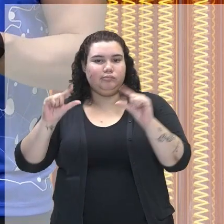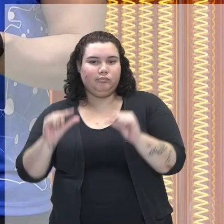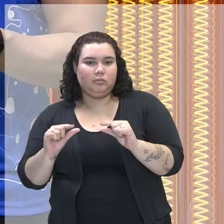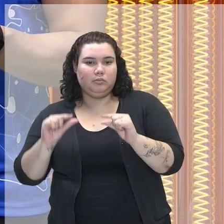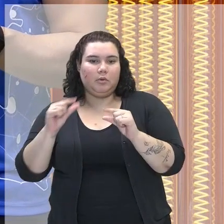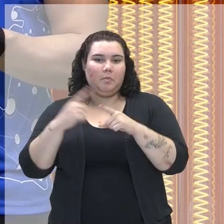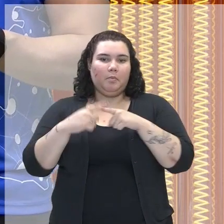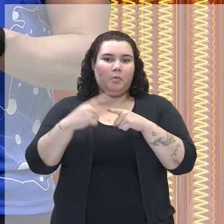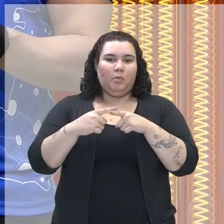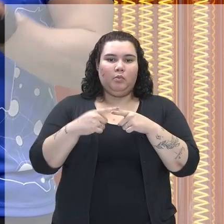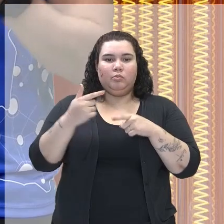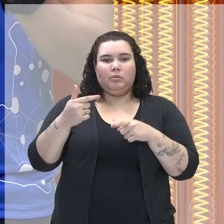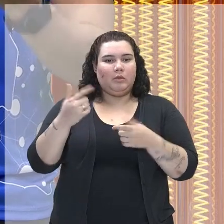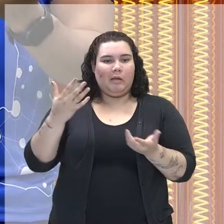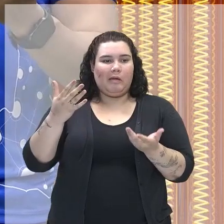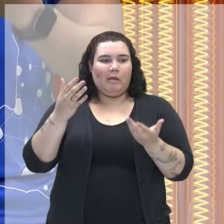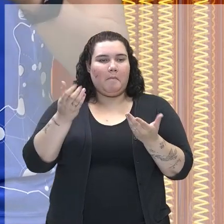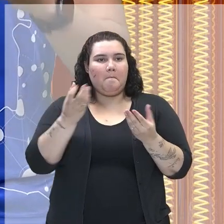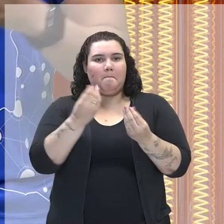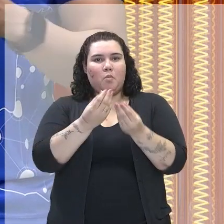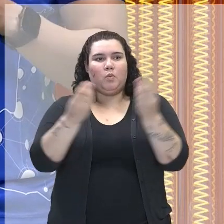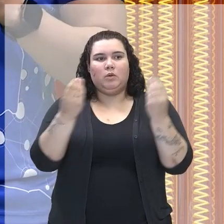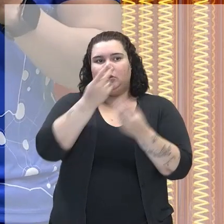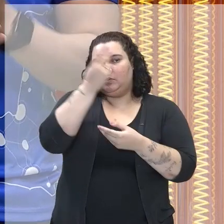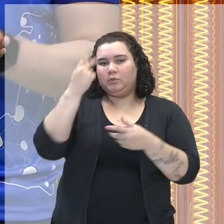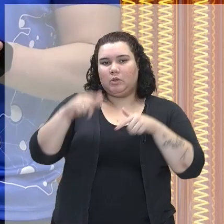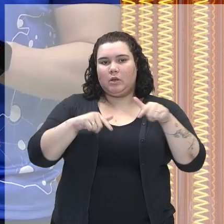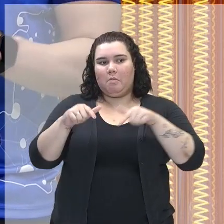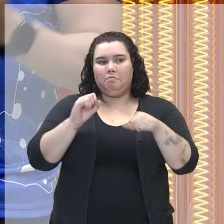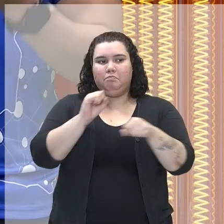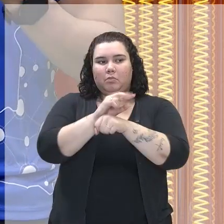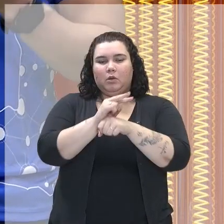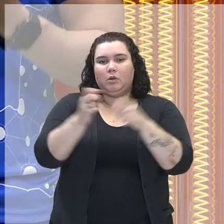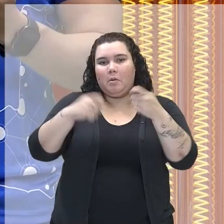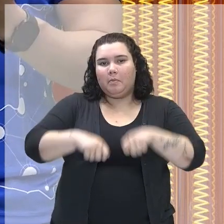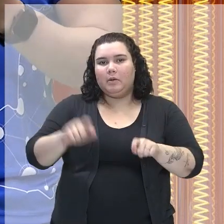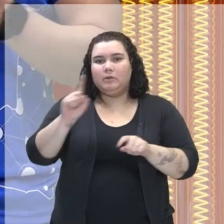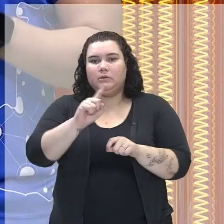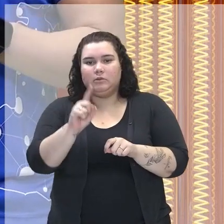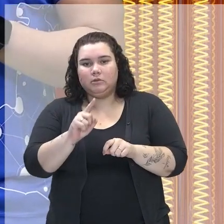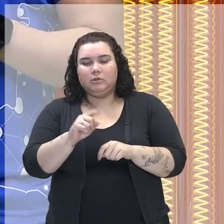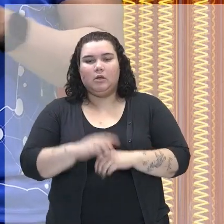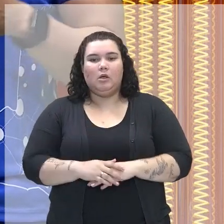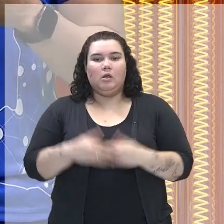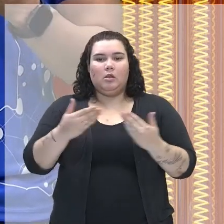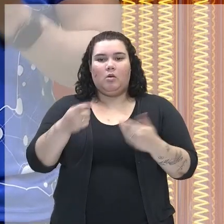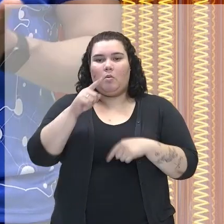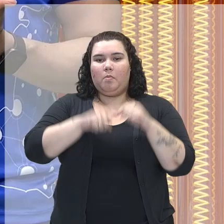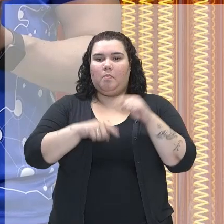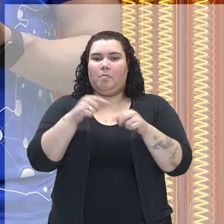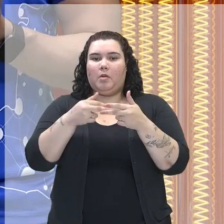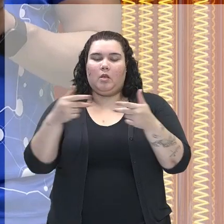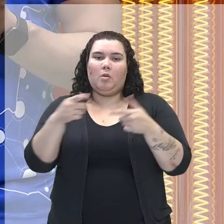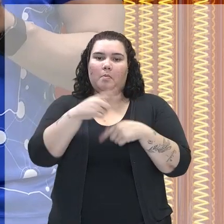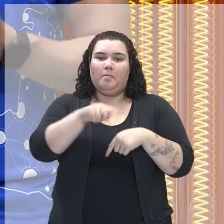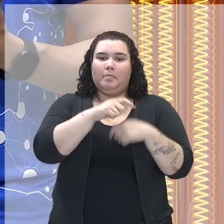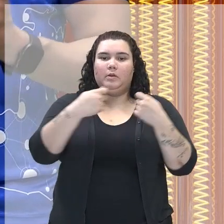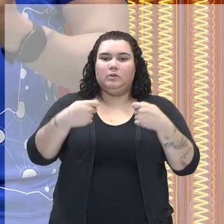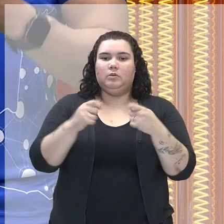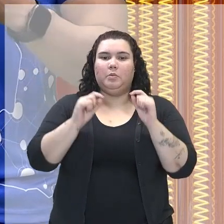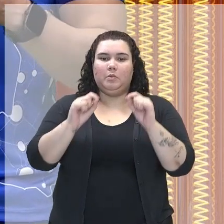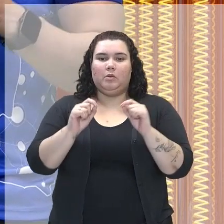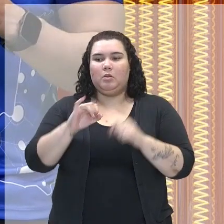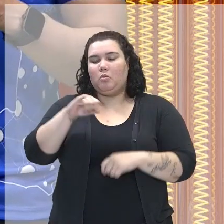demanda muito emprego, né, muita mão de obra para a sua realização, e a mão de obra que eles precisam ela é mais qualificada, e eles